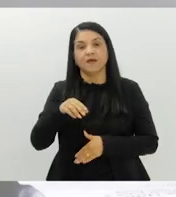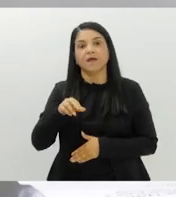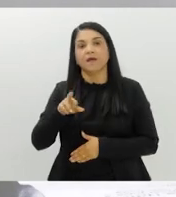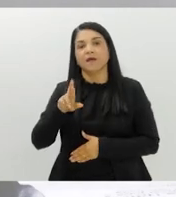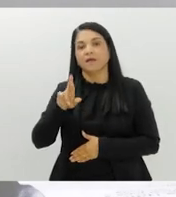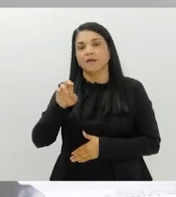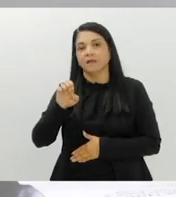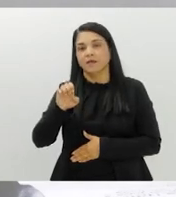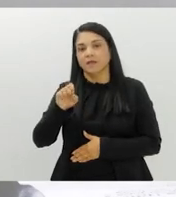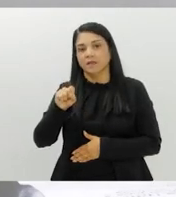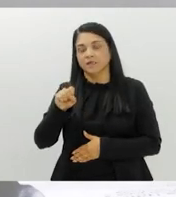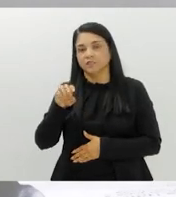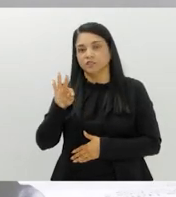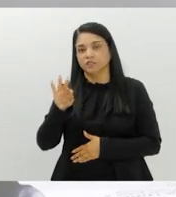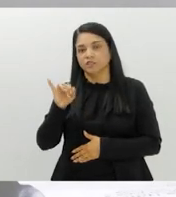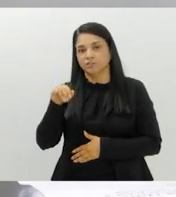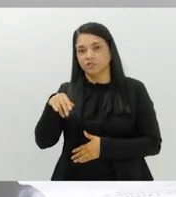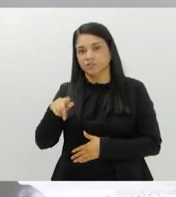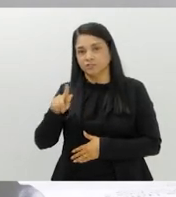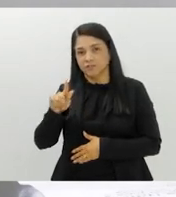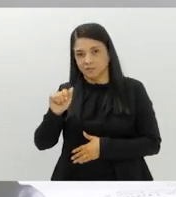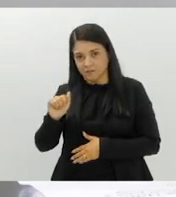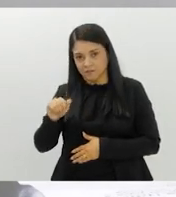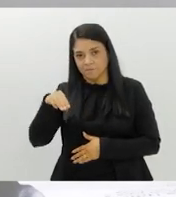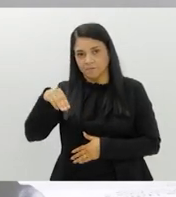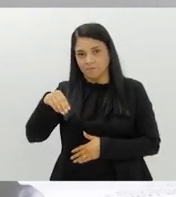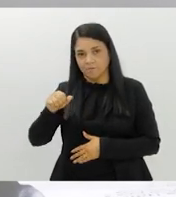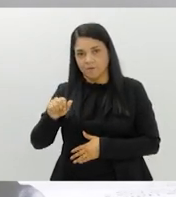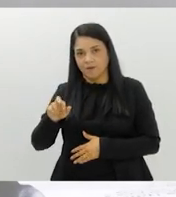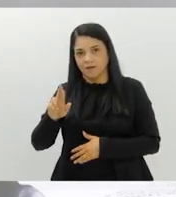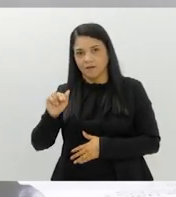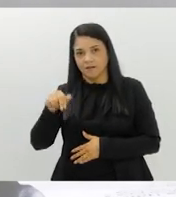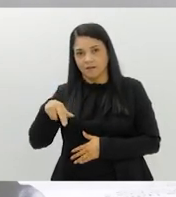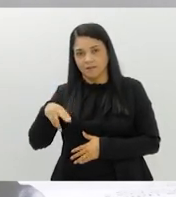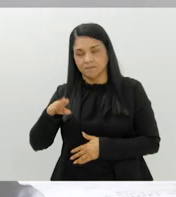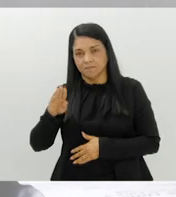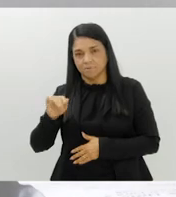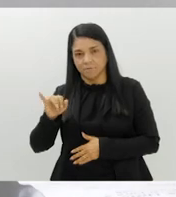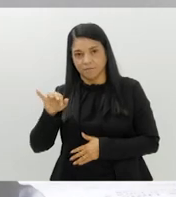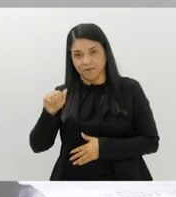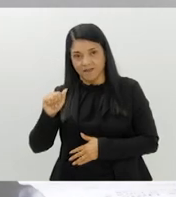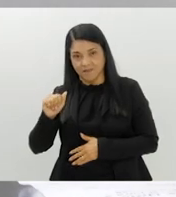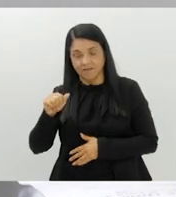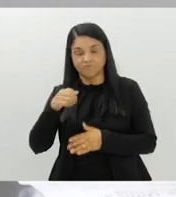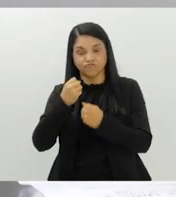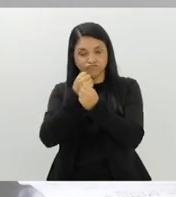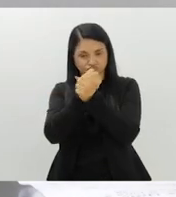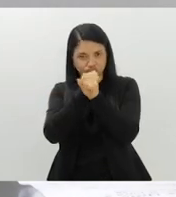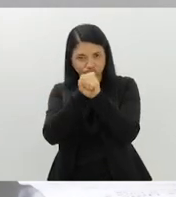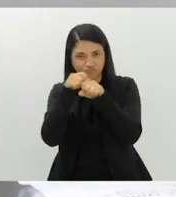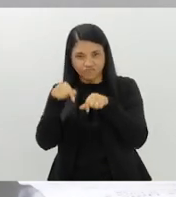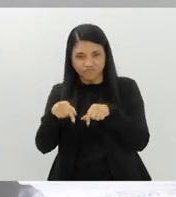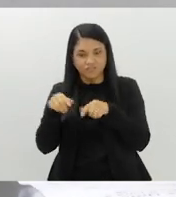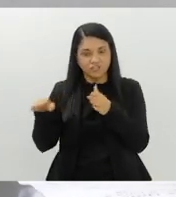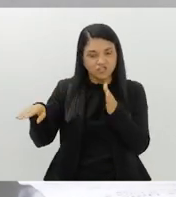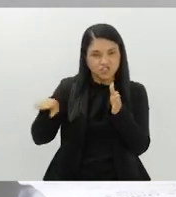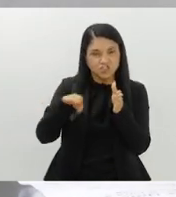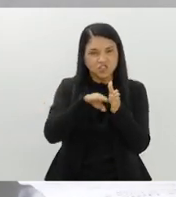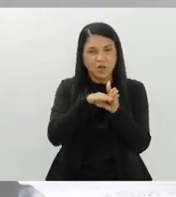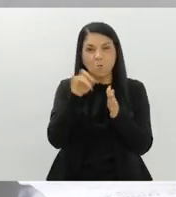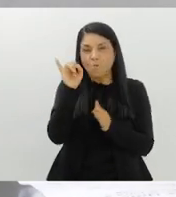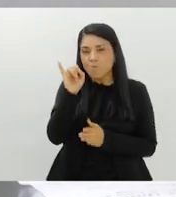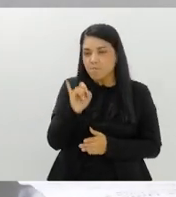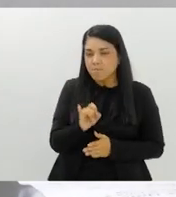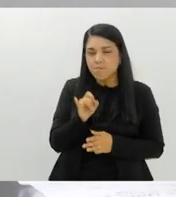Restinga de Marambaia era um entreposto de escravos. Eles chegavam lá, todos detonados, magros, doentes,